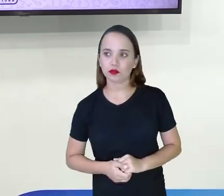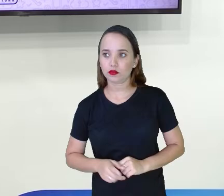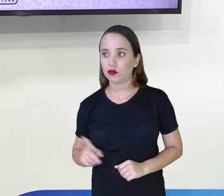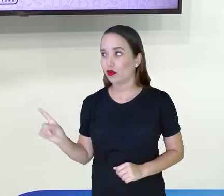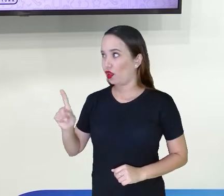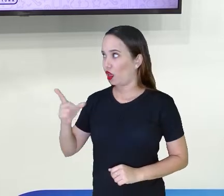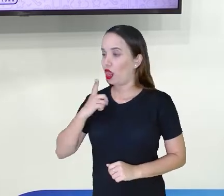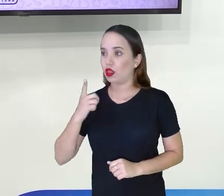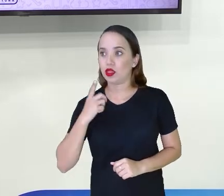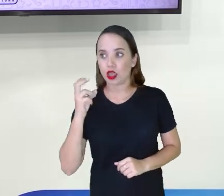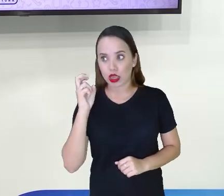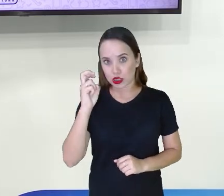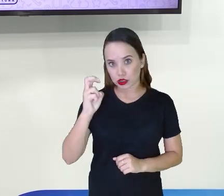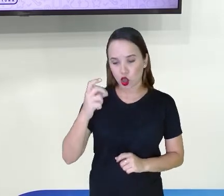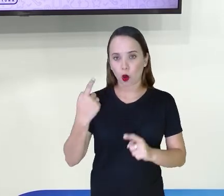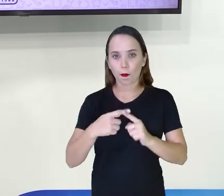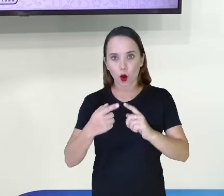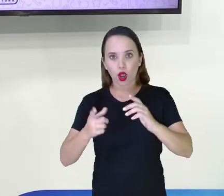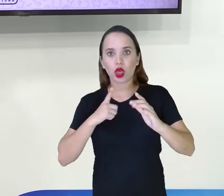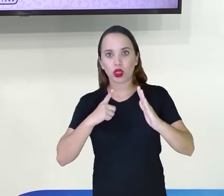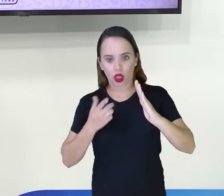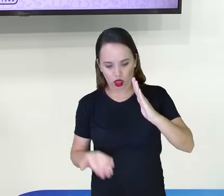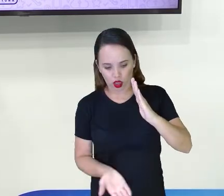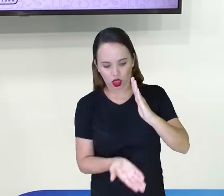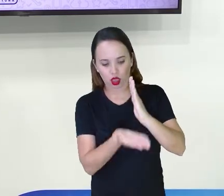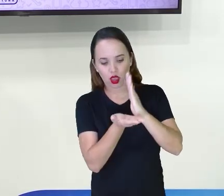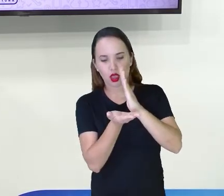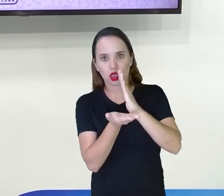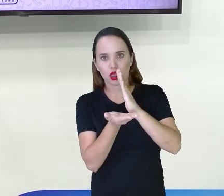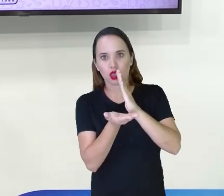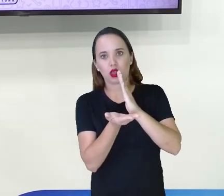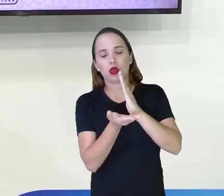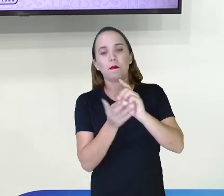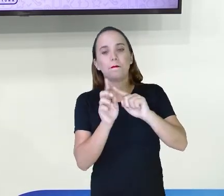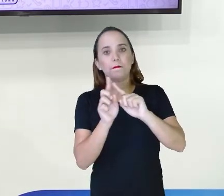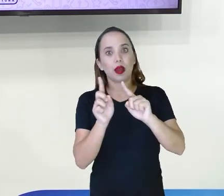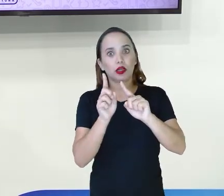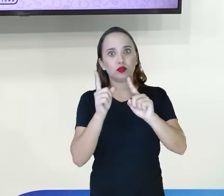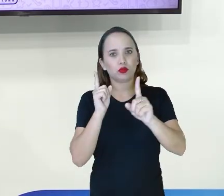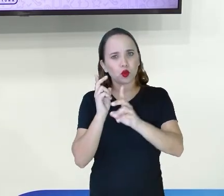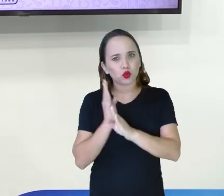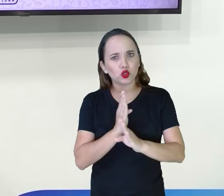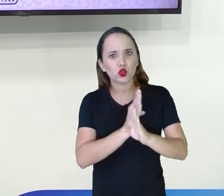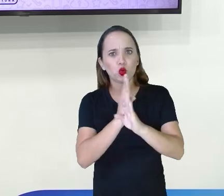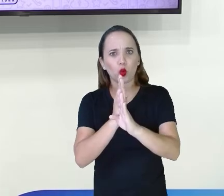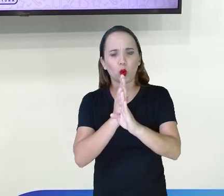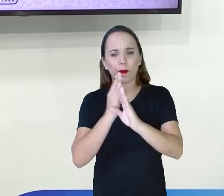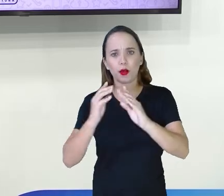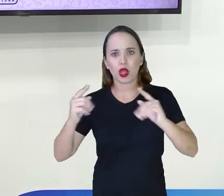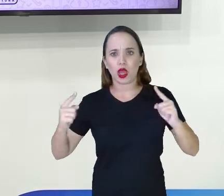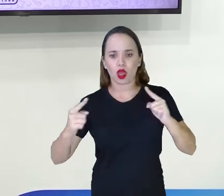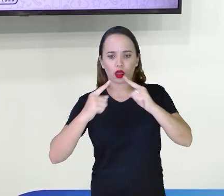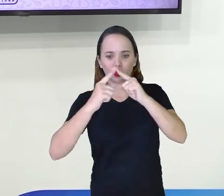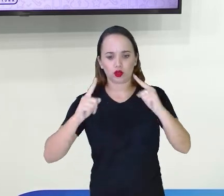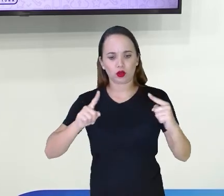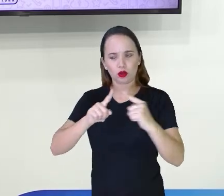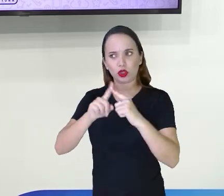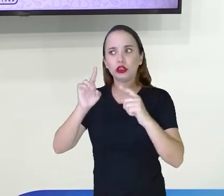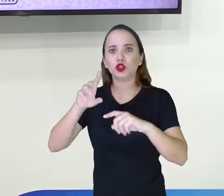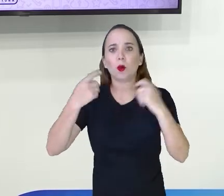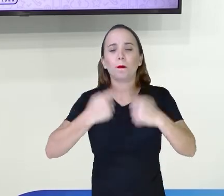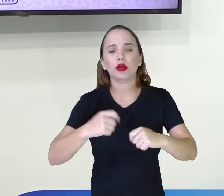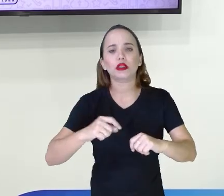minha base entra para a contagem. Mas para eu descobrir as minhas arestas, eu só preciso